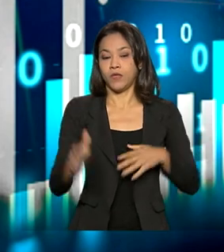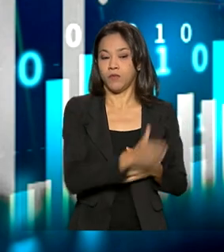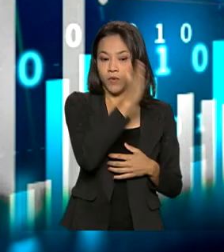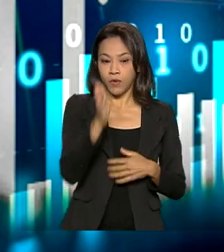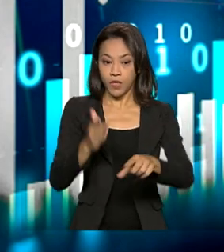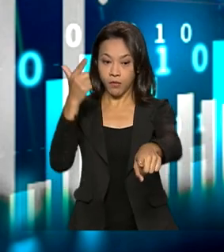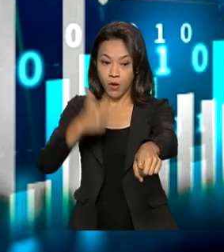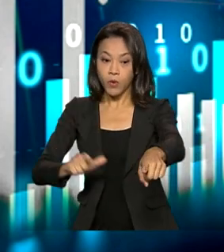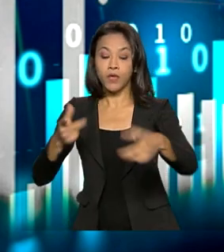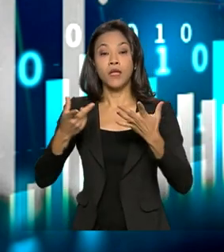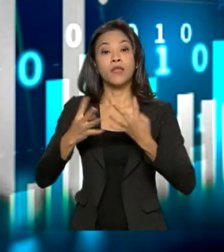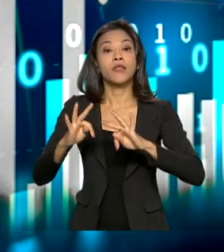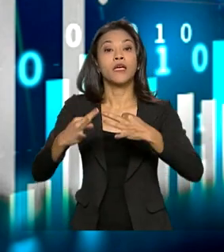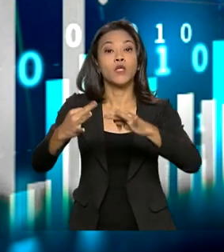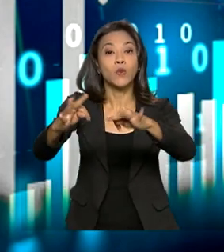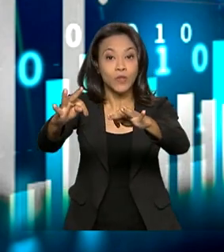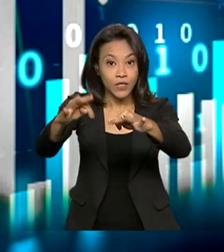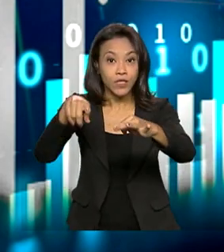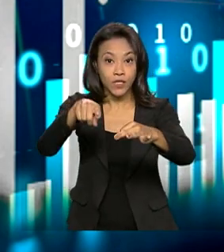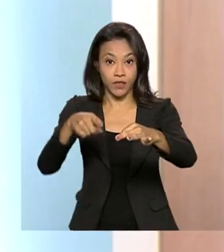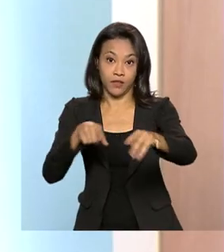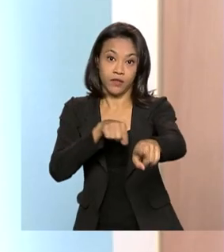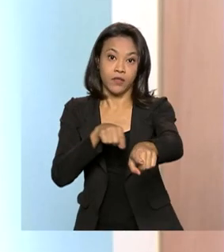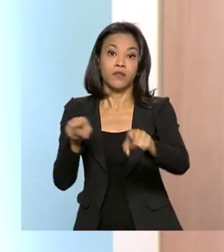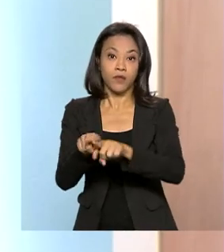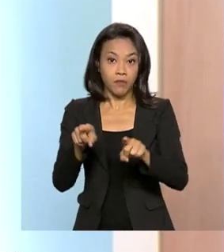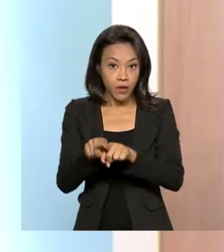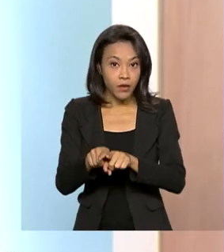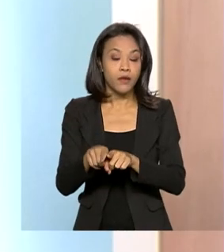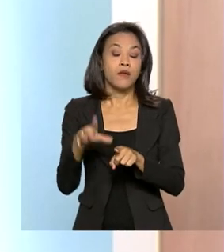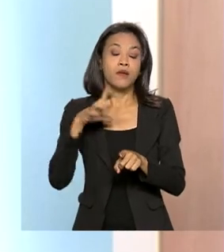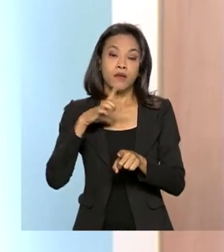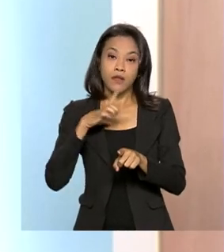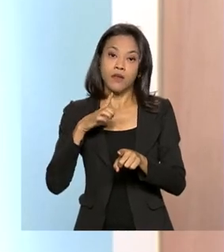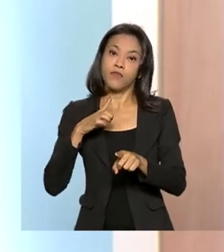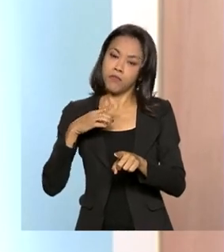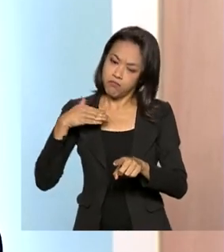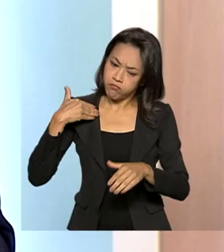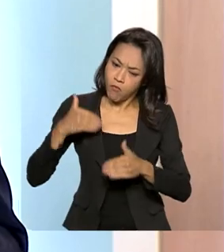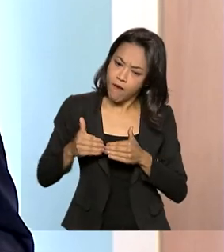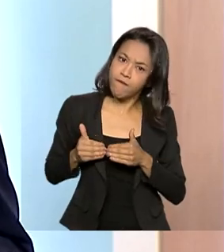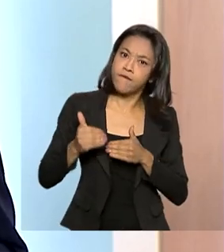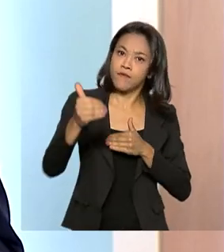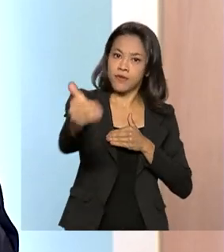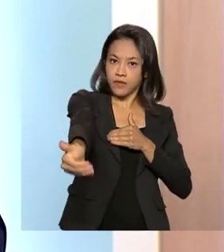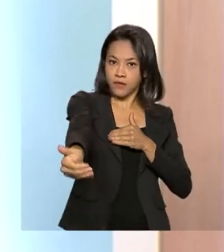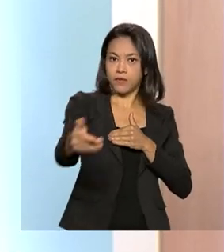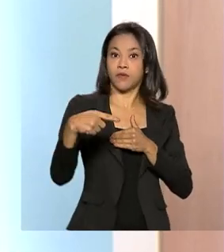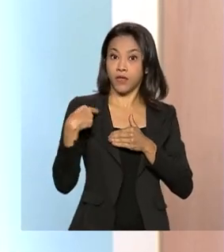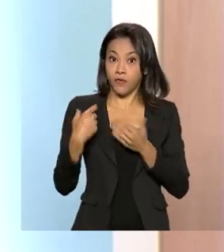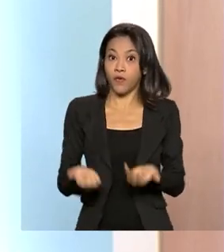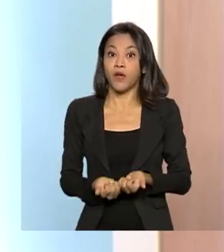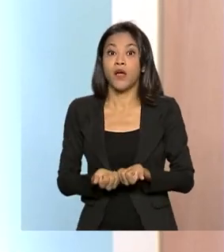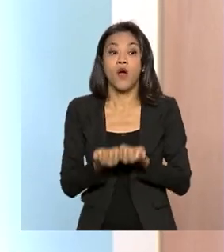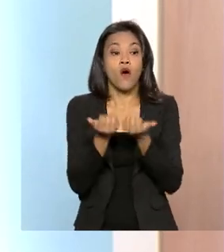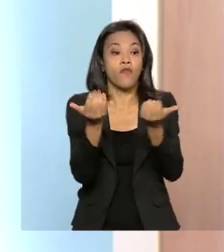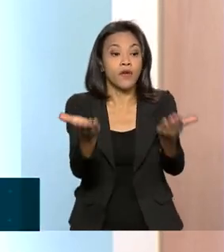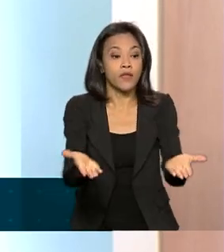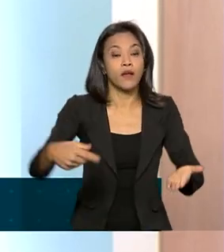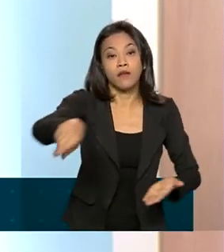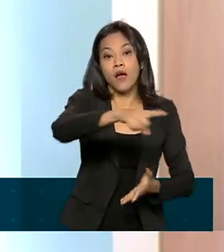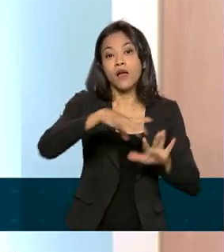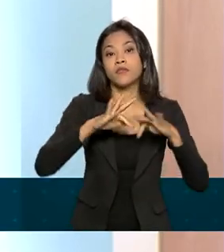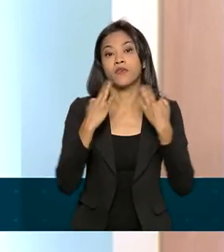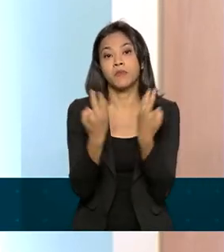informação e comunicação, as TICs. Além delas, cabe destacar também os serviços prestados às famílias, como, por exemplo,